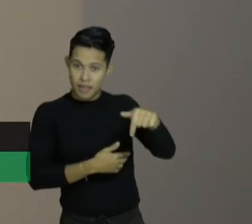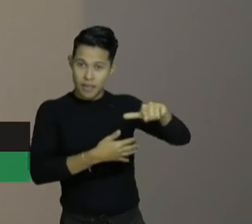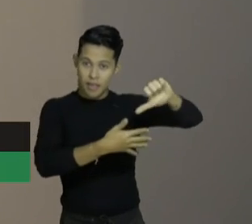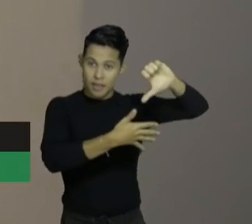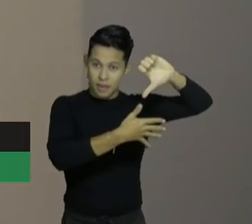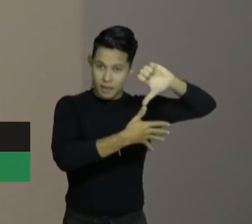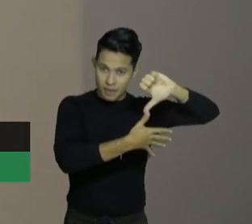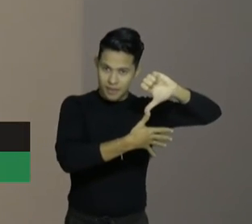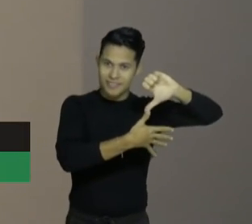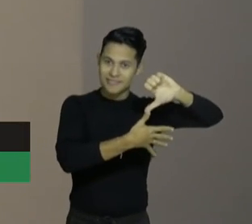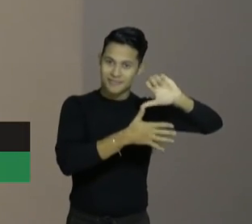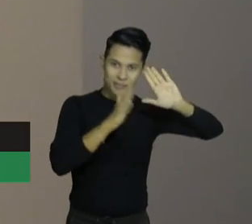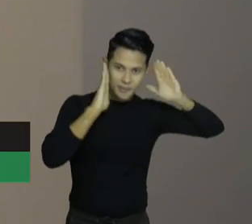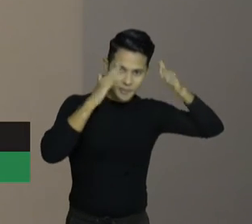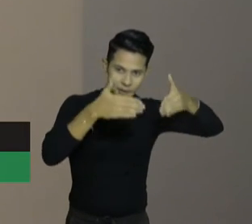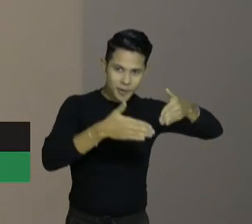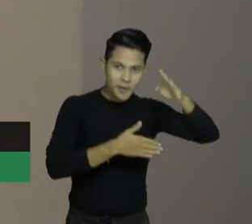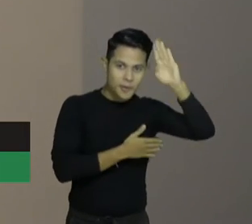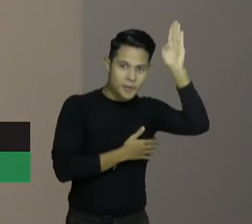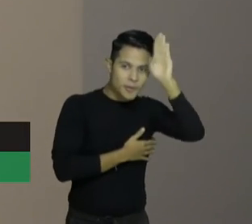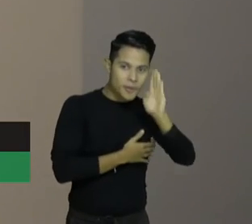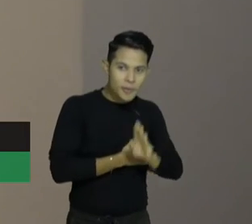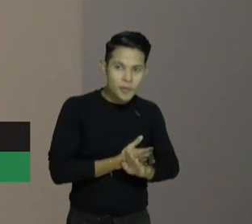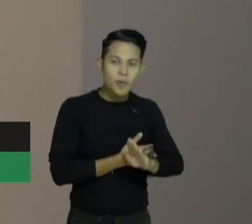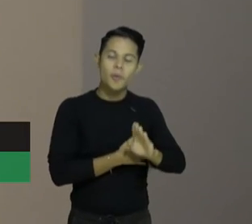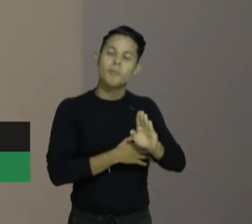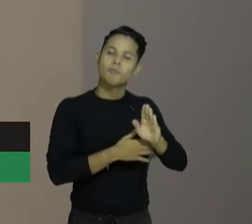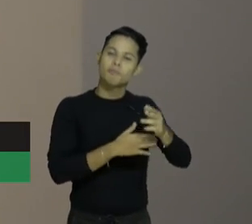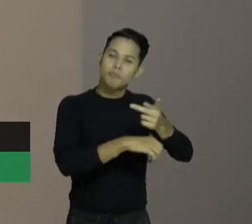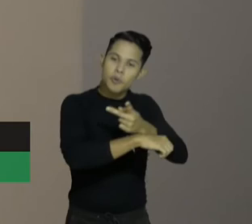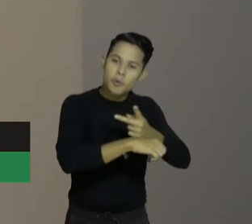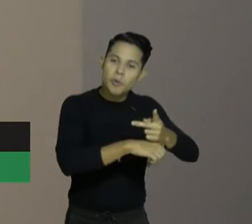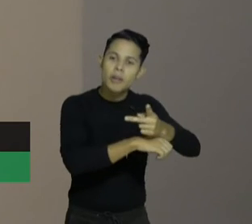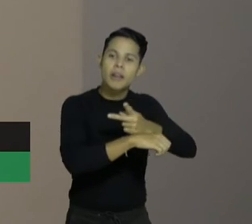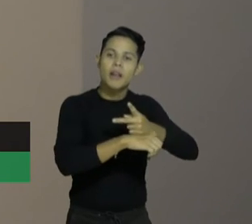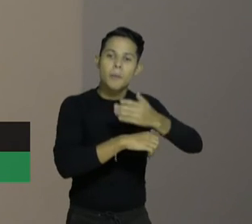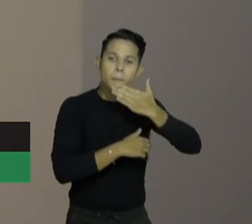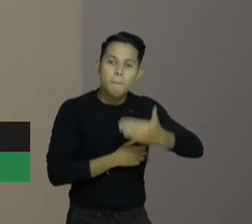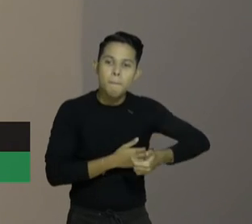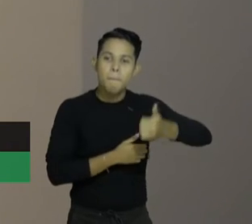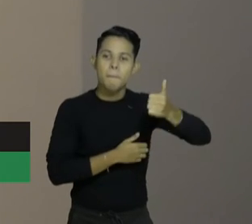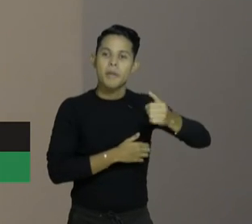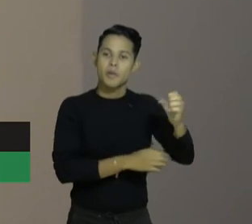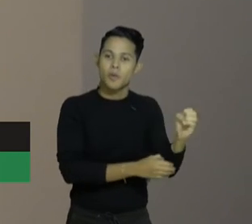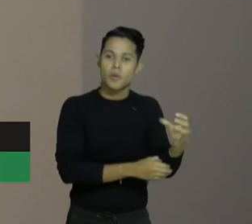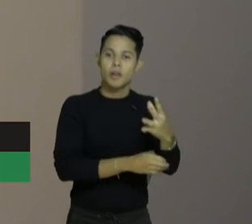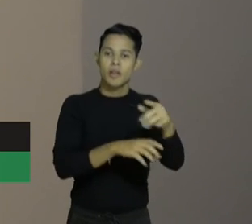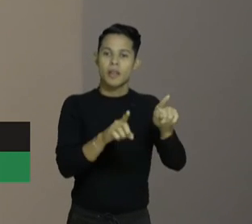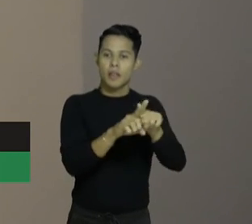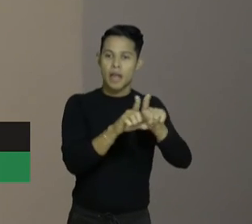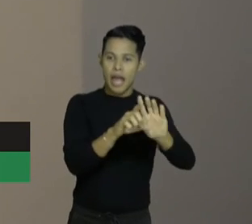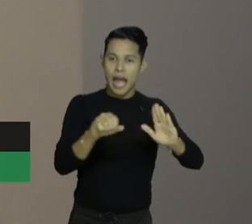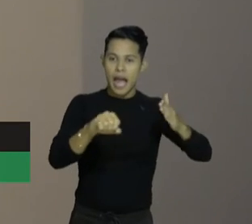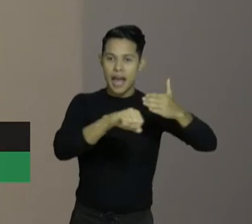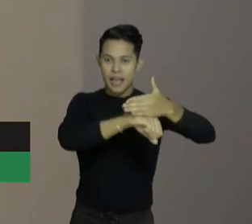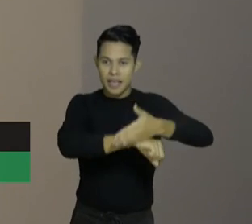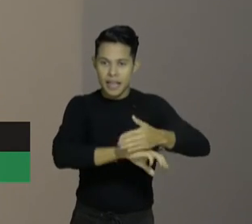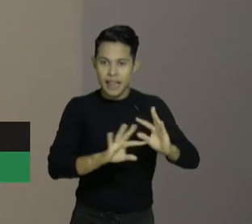particularmente o nosso Brasil buscando a modernização investimento estrangeiro e acesso a tecnologias